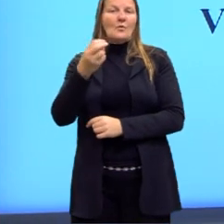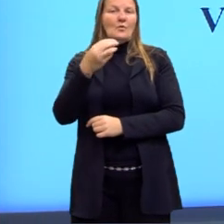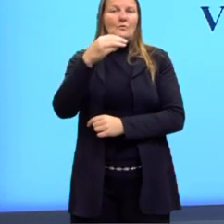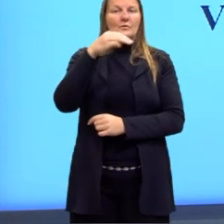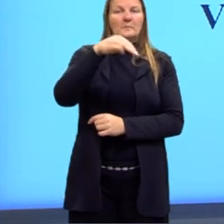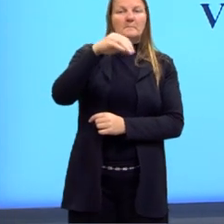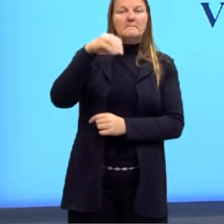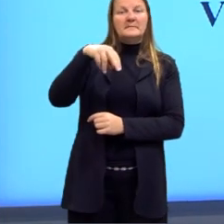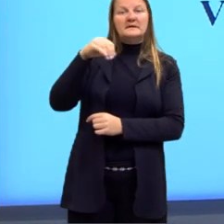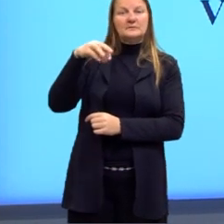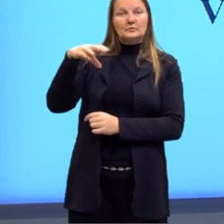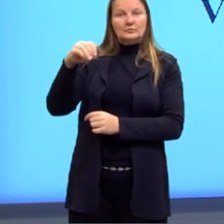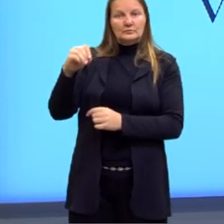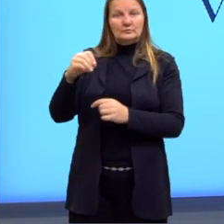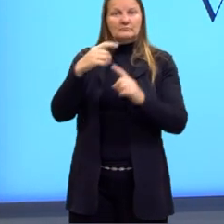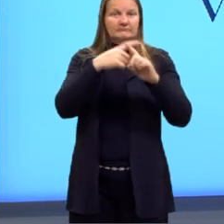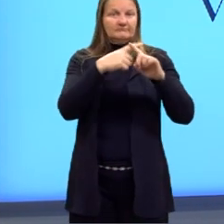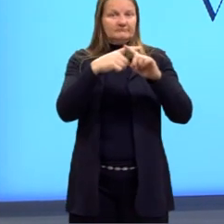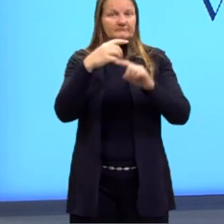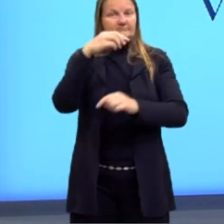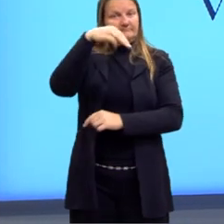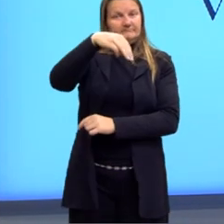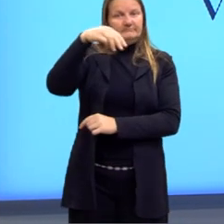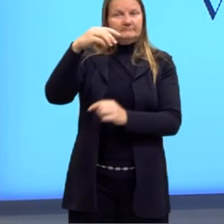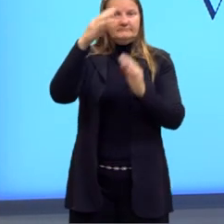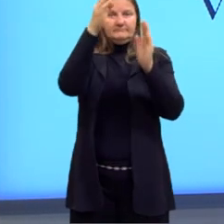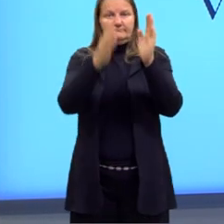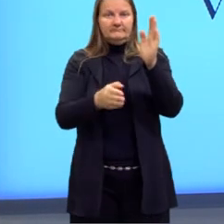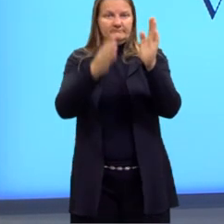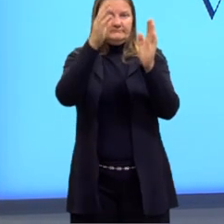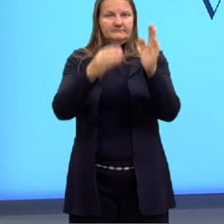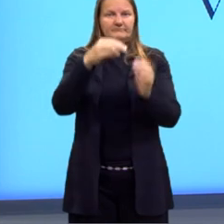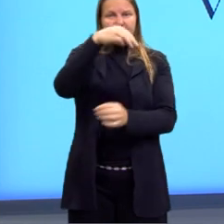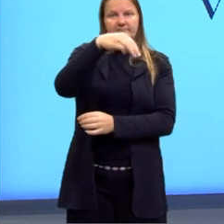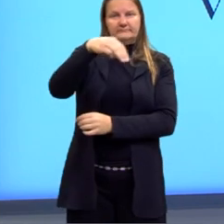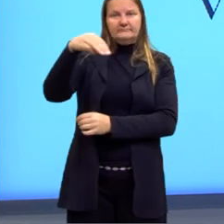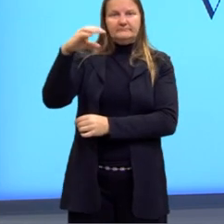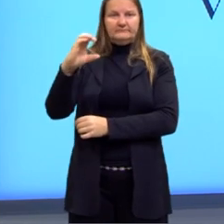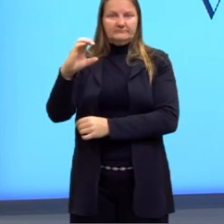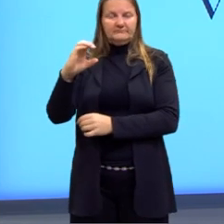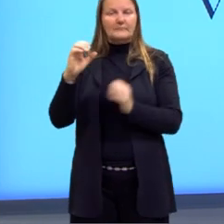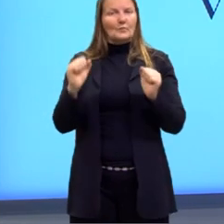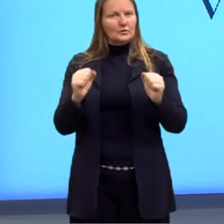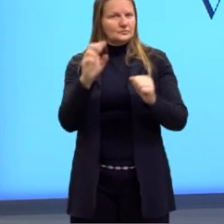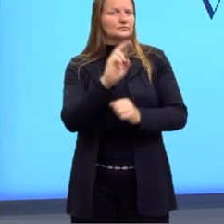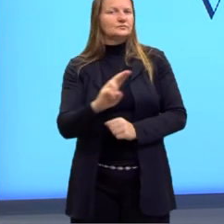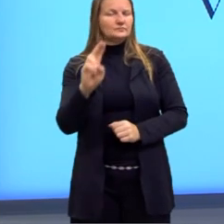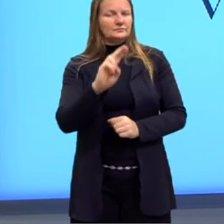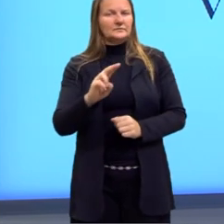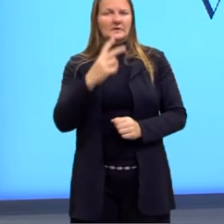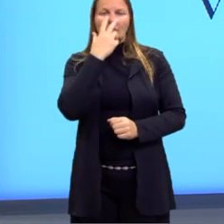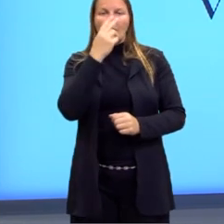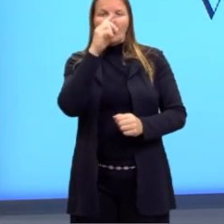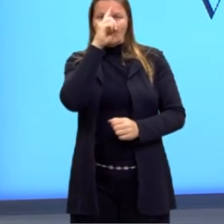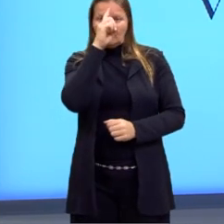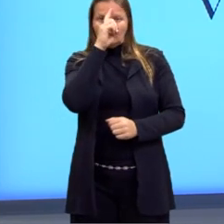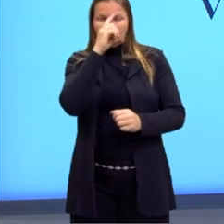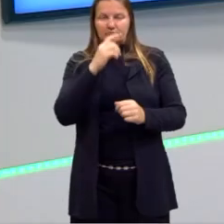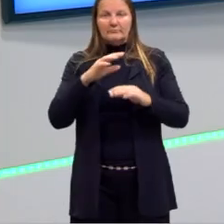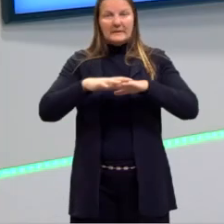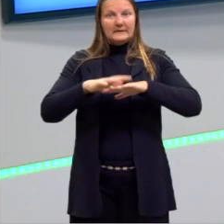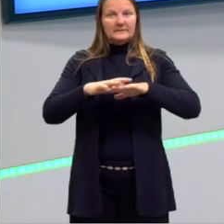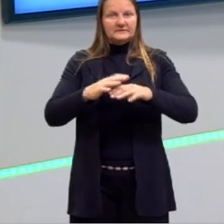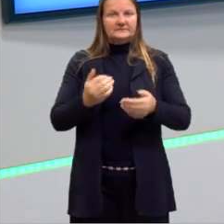mínimo múltiplo comum Depende de como vocês quiserem né que é o famoso mmc e vocês viram lá no ensino fundamental